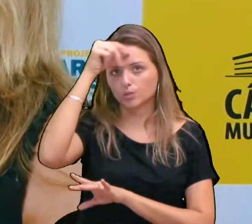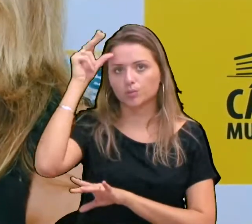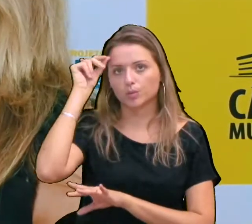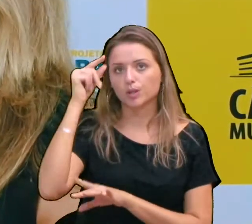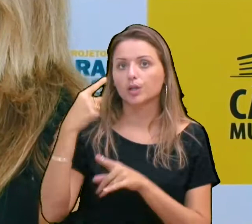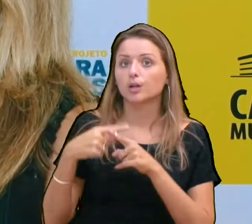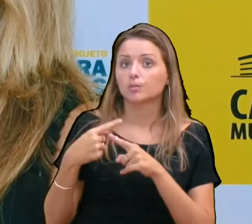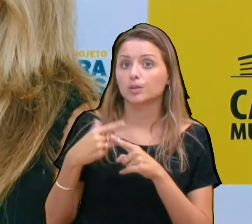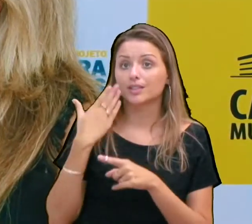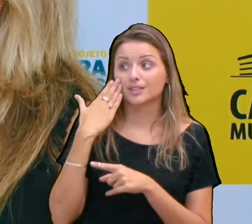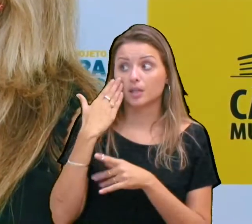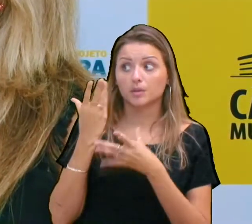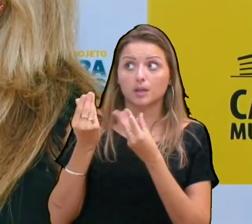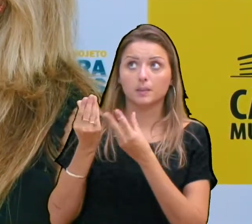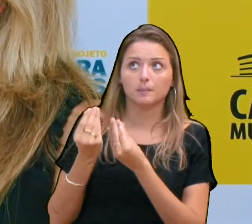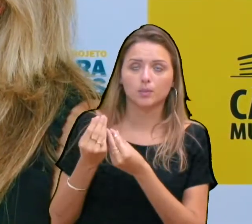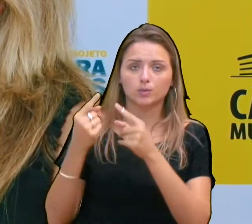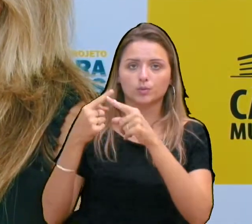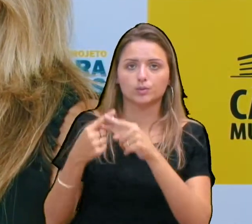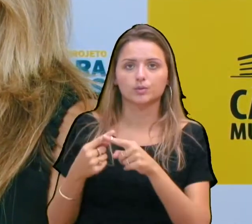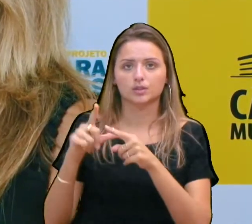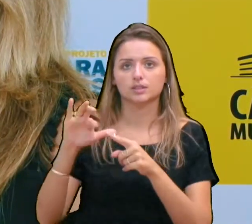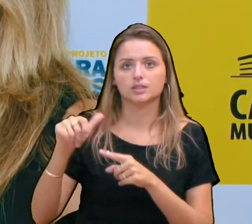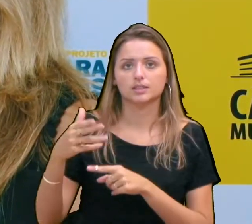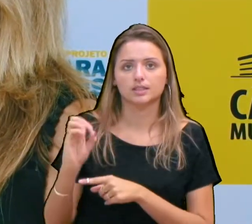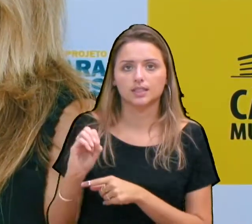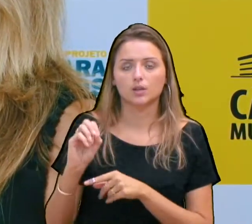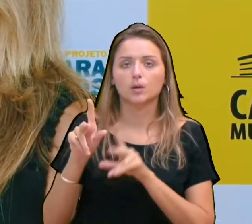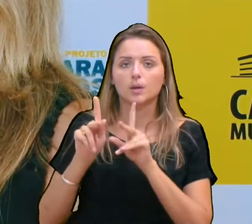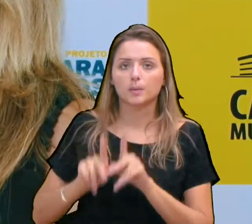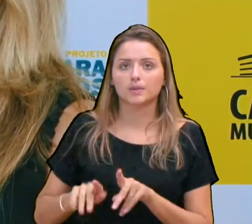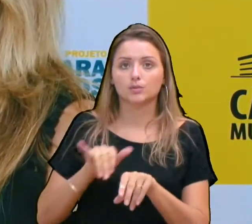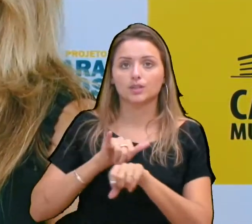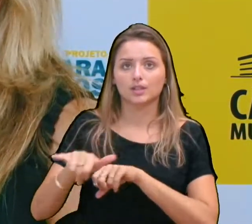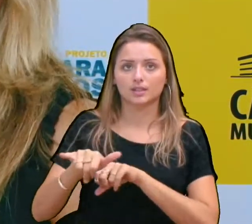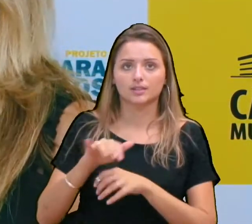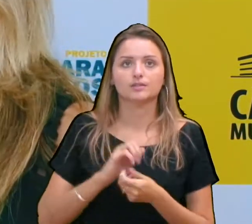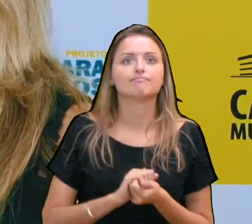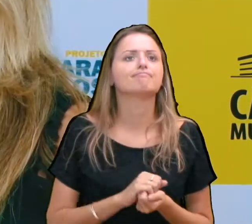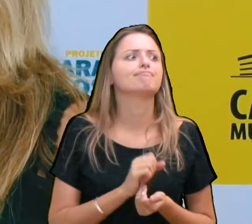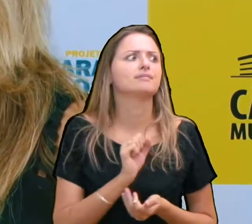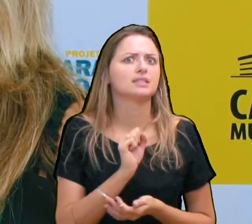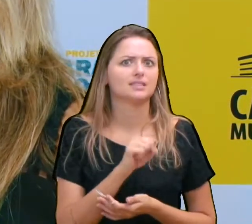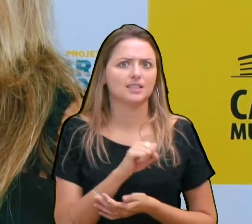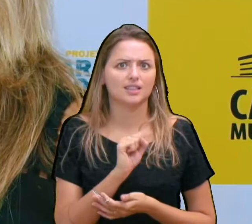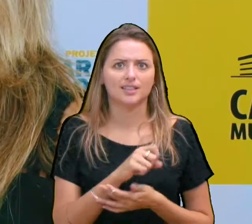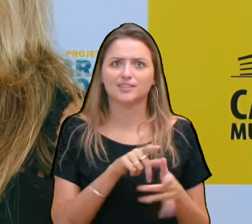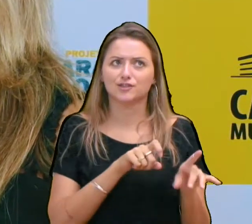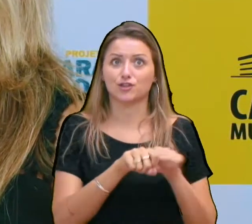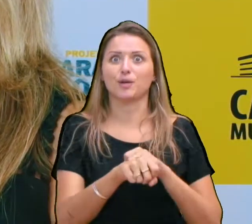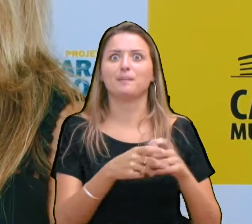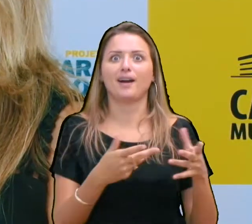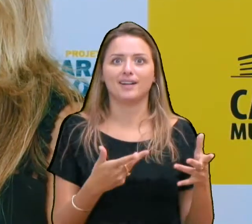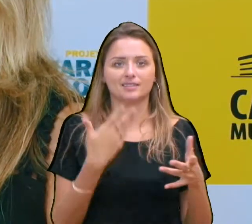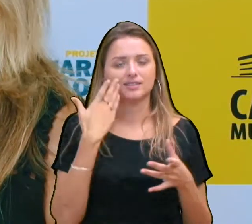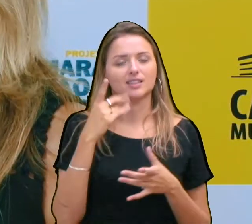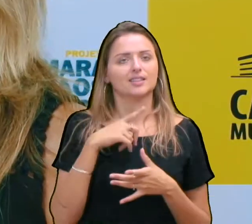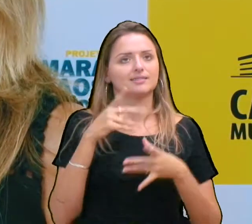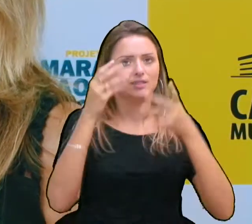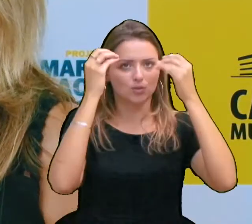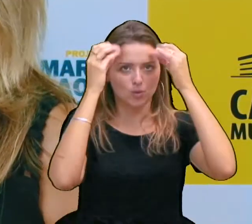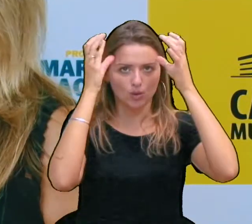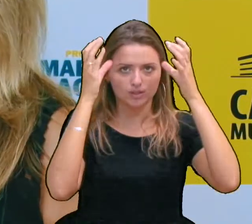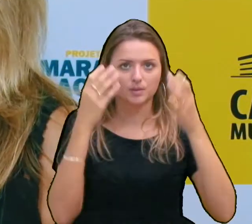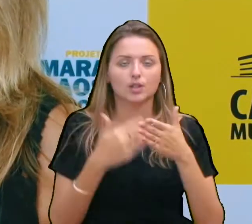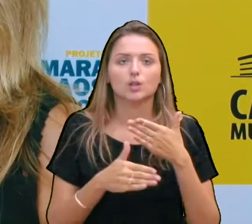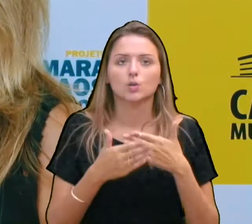sabe que em muitos locais fraudadores de licitações estão por aí. Formados nisso, né? Formados, e infelizmente,